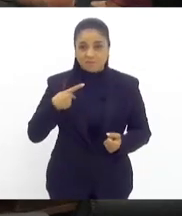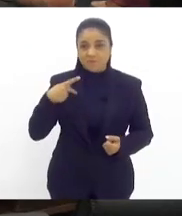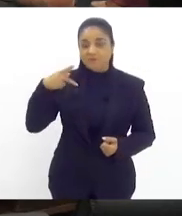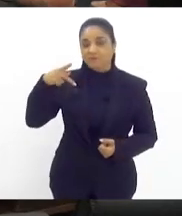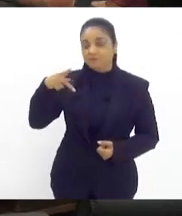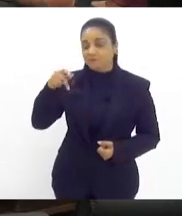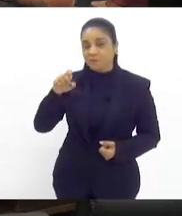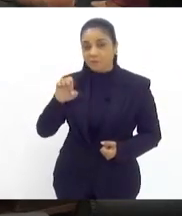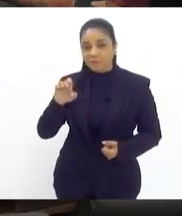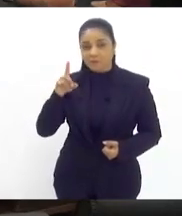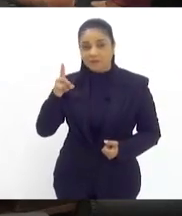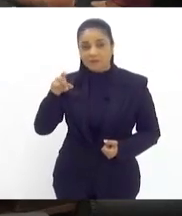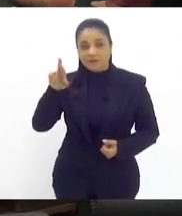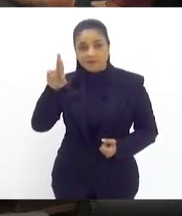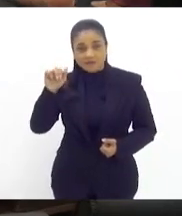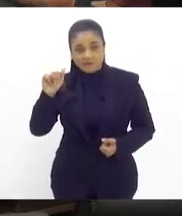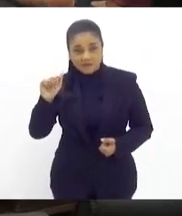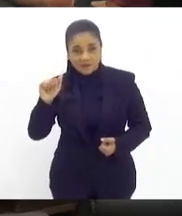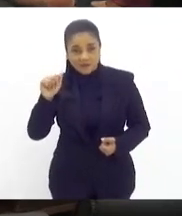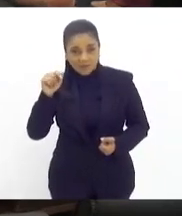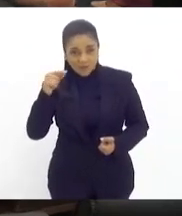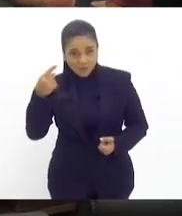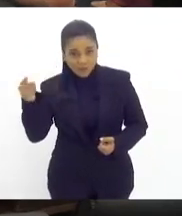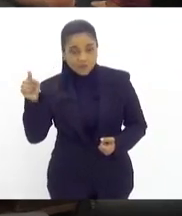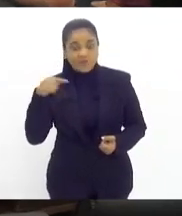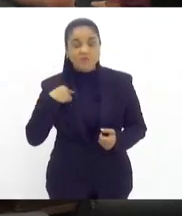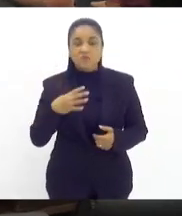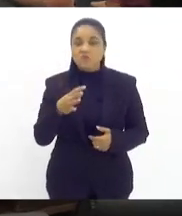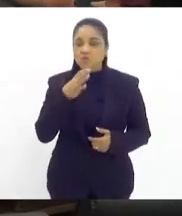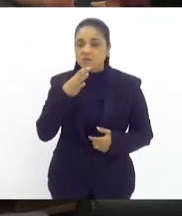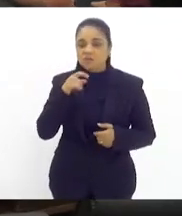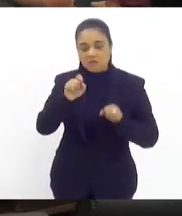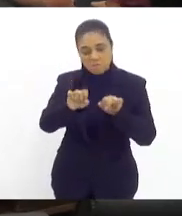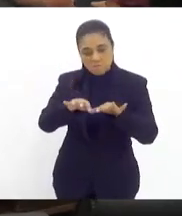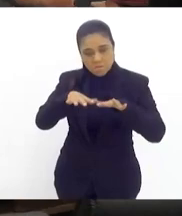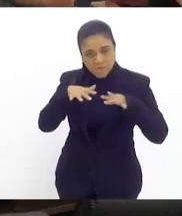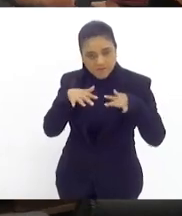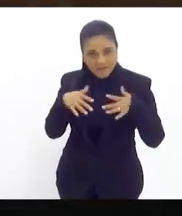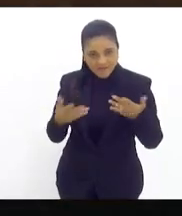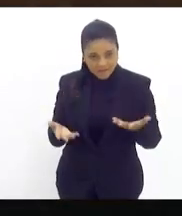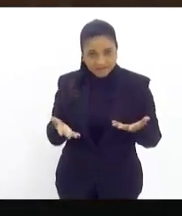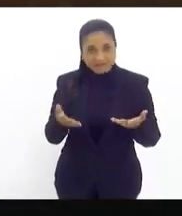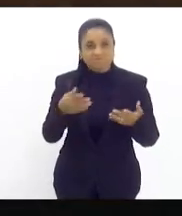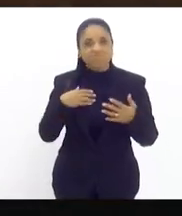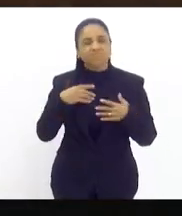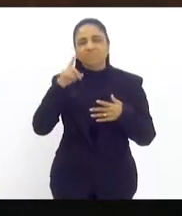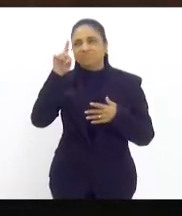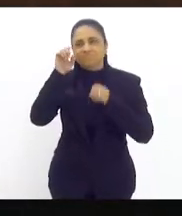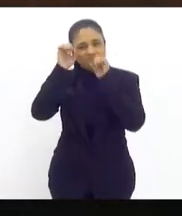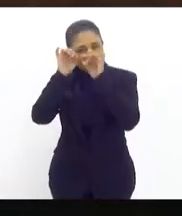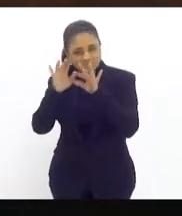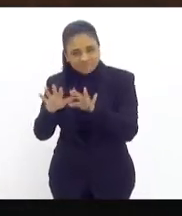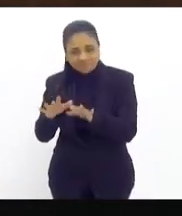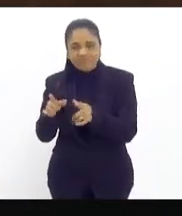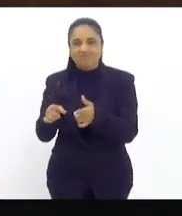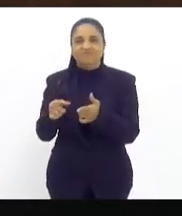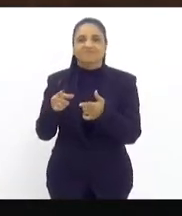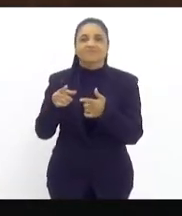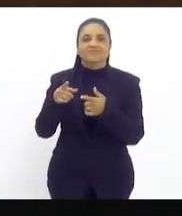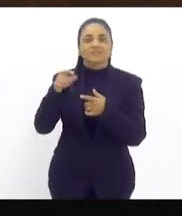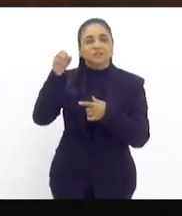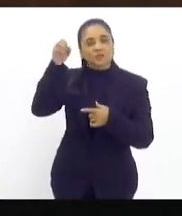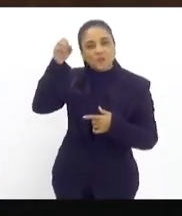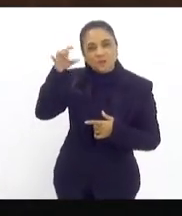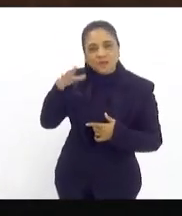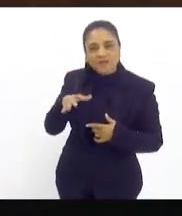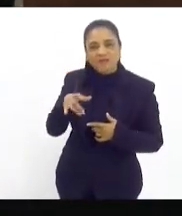meu gabinete e trazendo ele para conhecer também o plenário dessa casa pastor Pedrão que Deus continue iluminando o senhor a sua vida